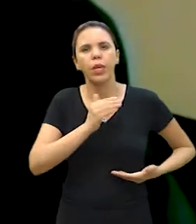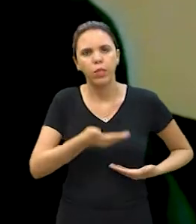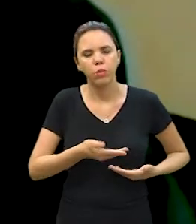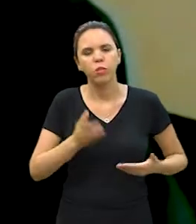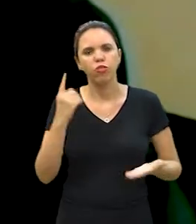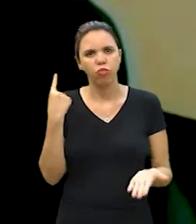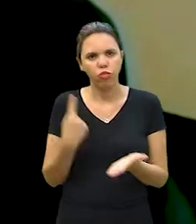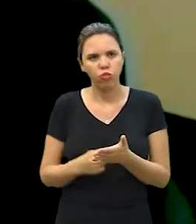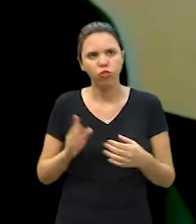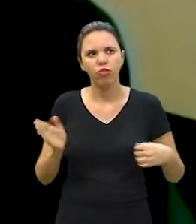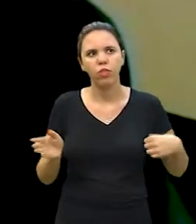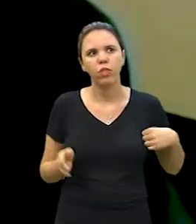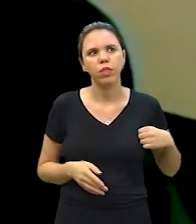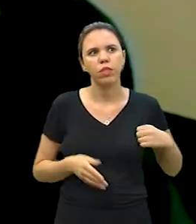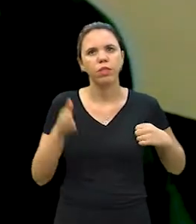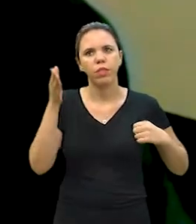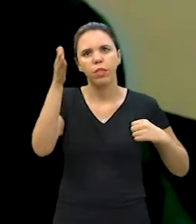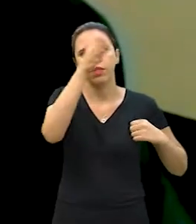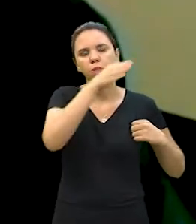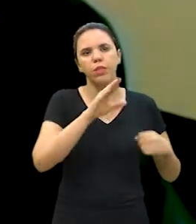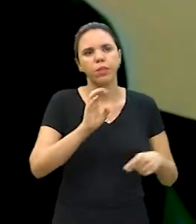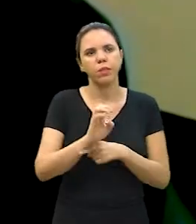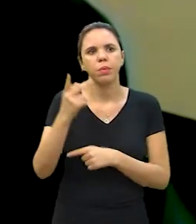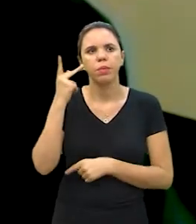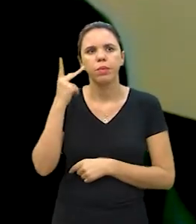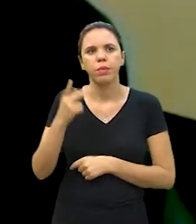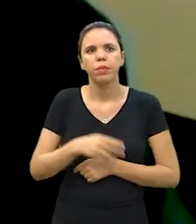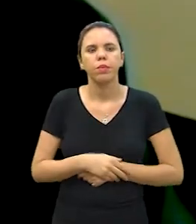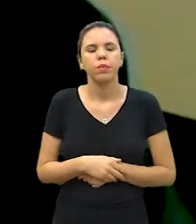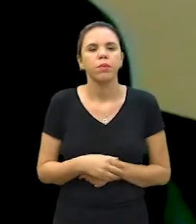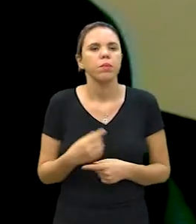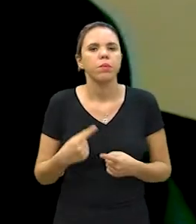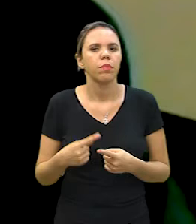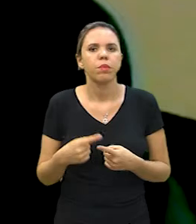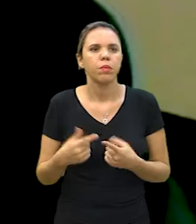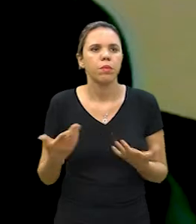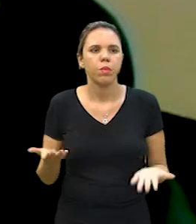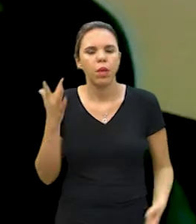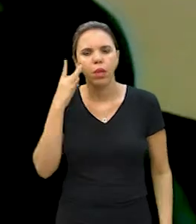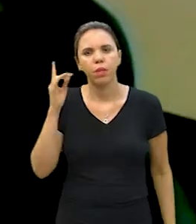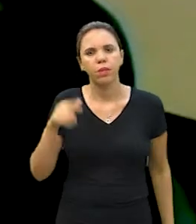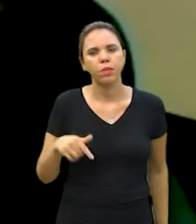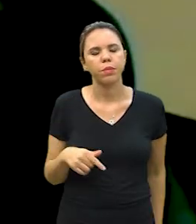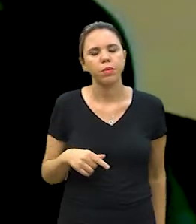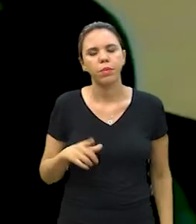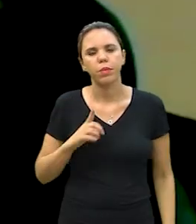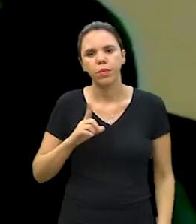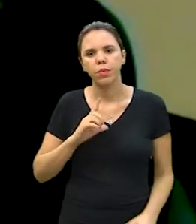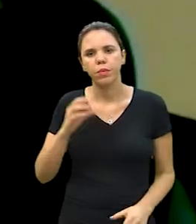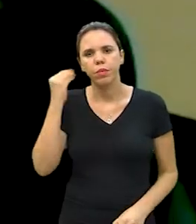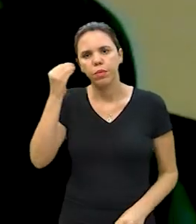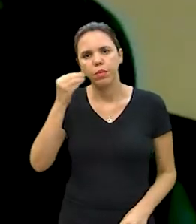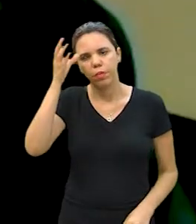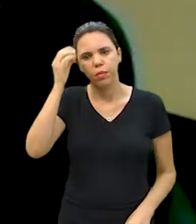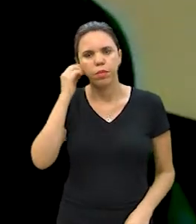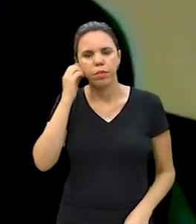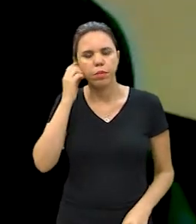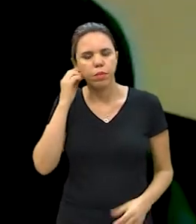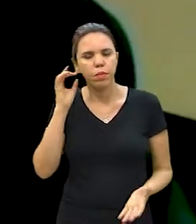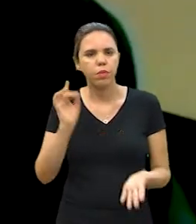está agendada e circulando no estado de São Paulo, porque acho que é isso, a gente já tem um